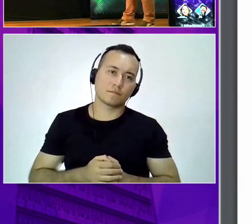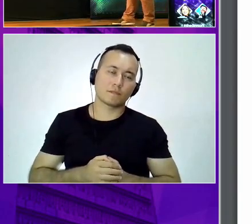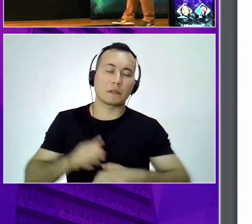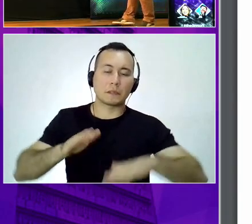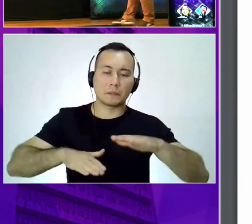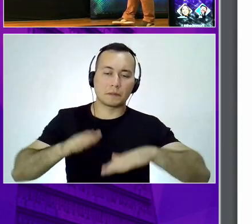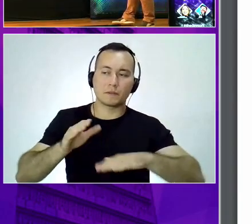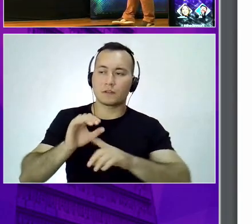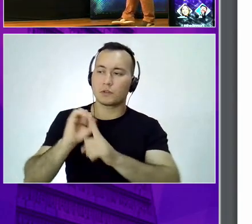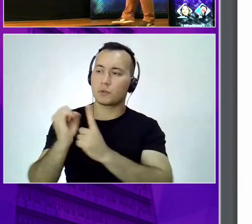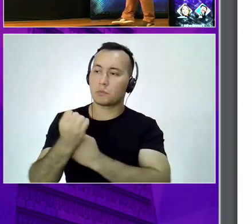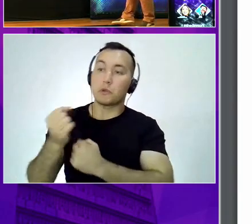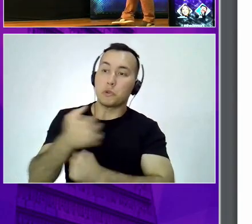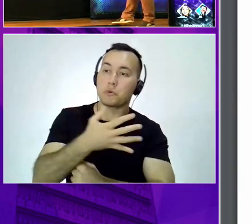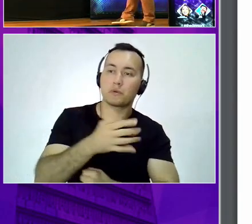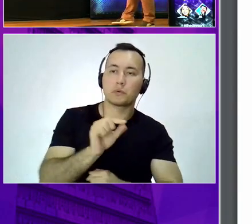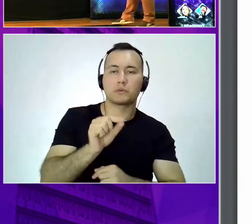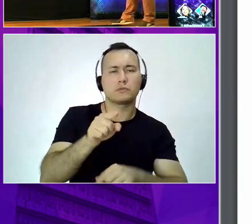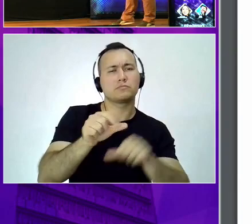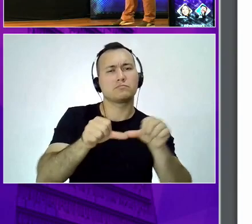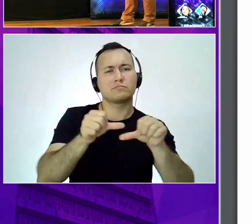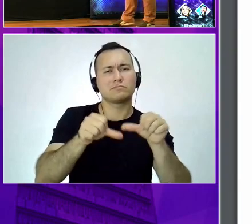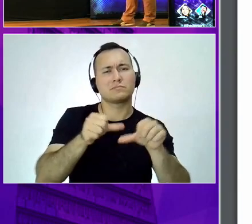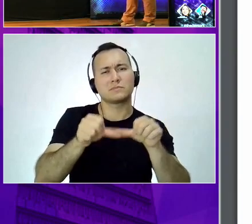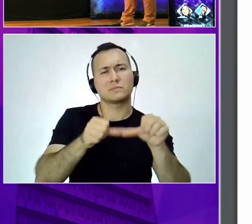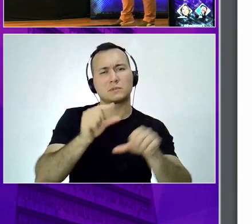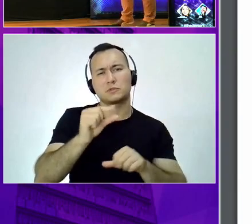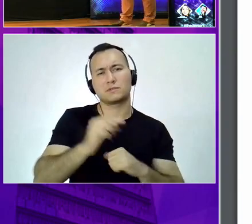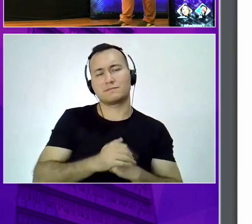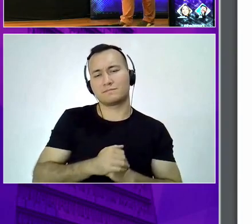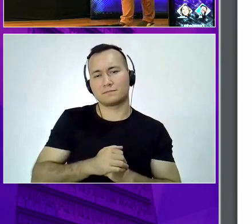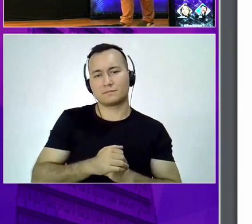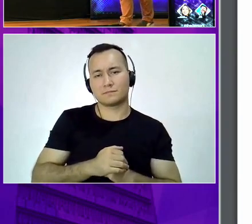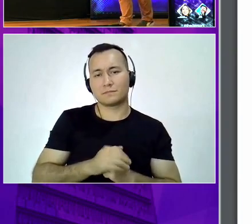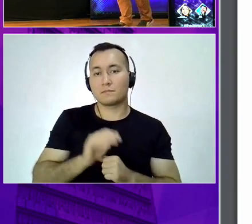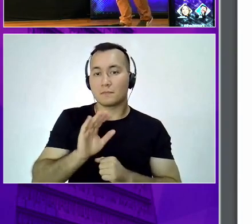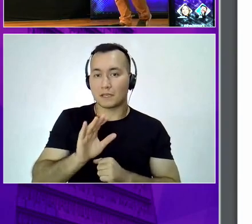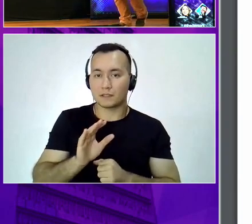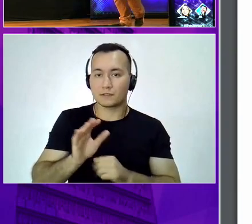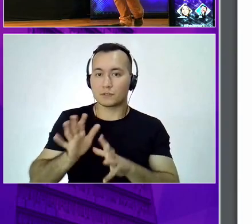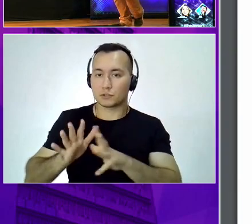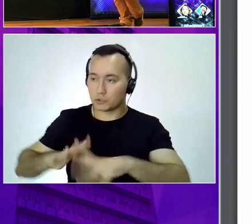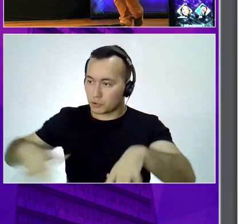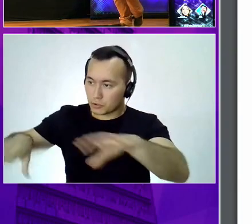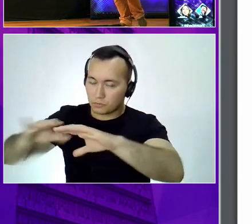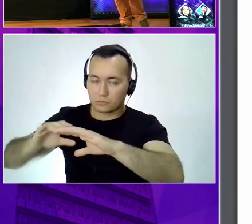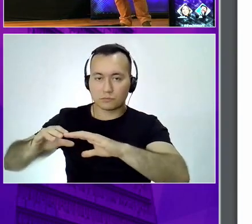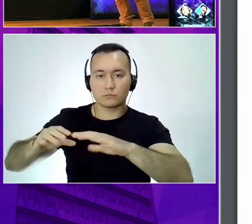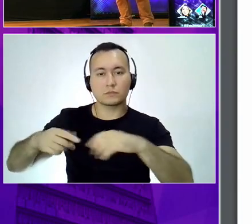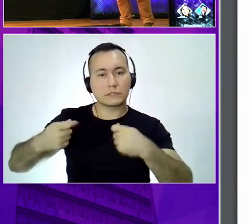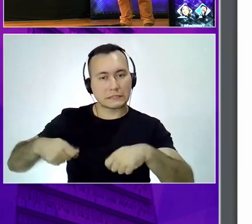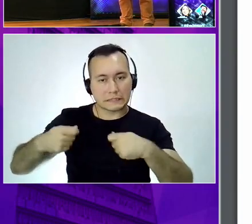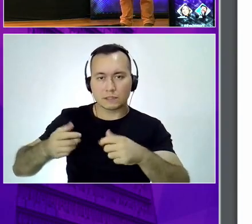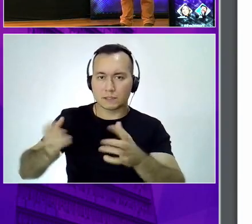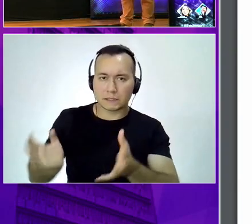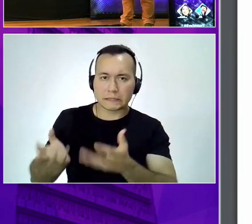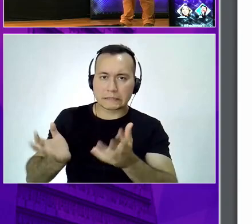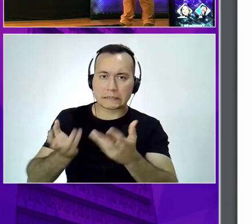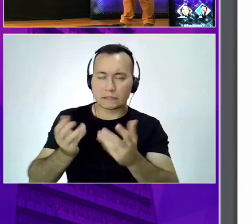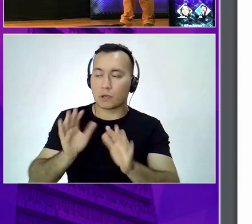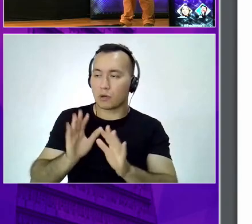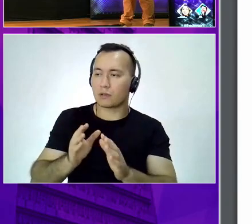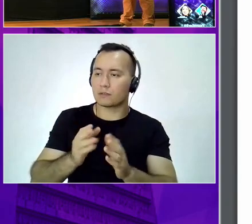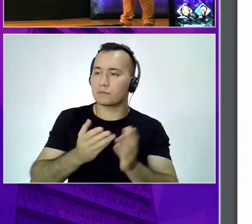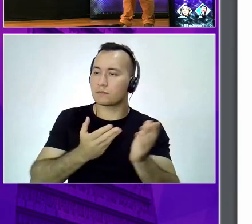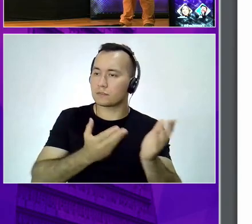você vai talvez navegar um pouco a coesão social aqui. As pessoas vão entender mais de forma uniforme como são feitas